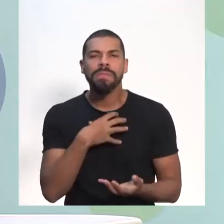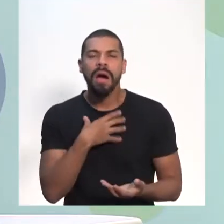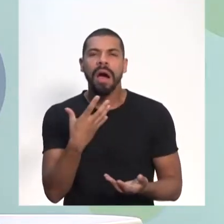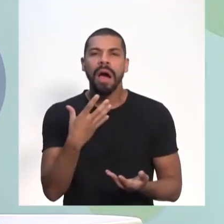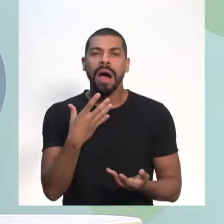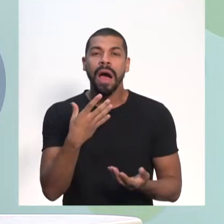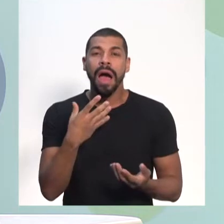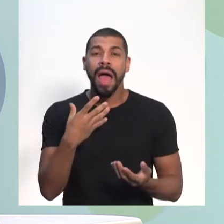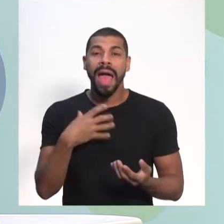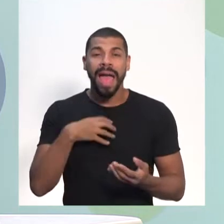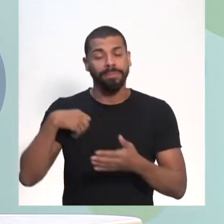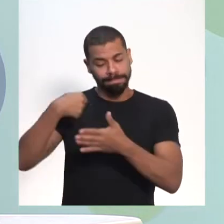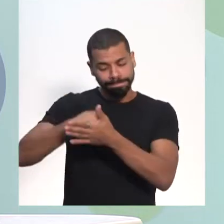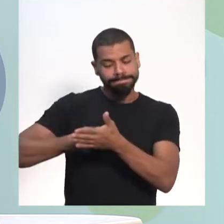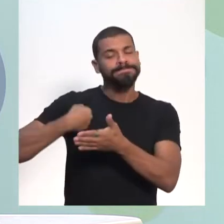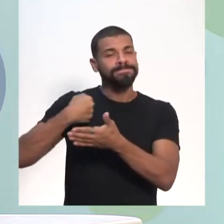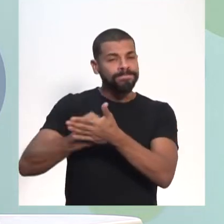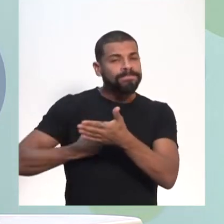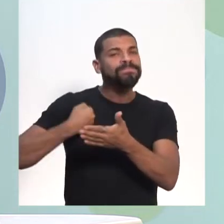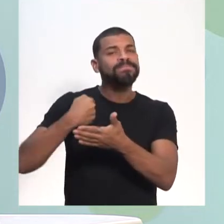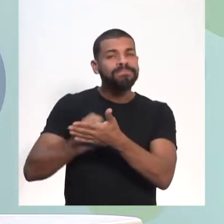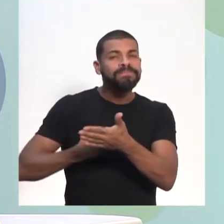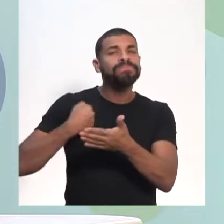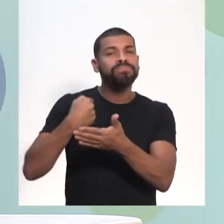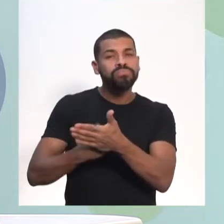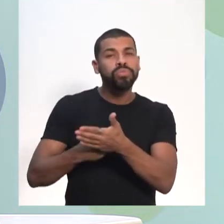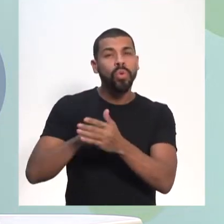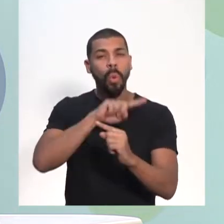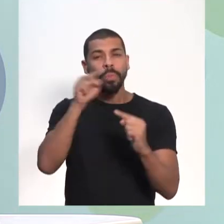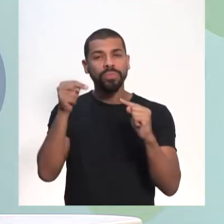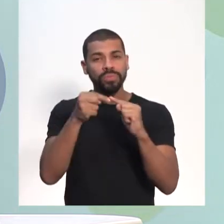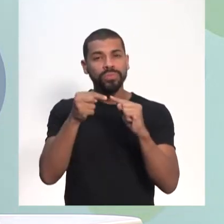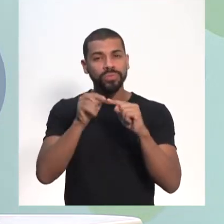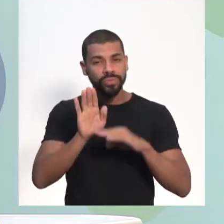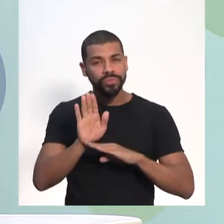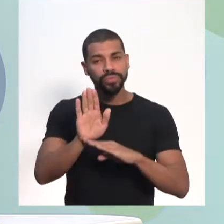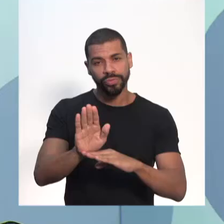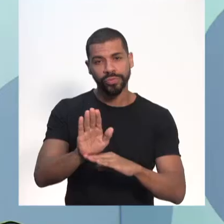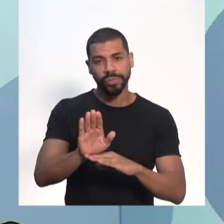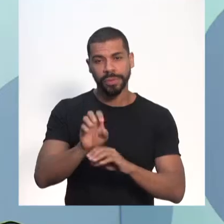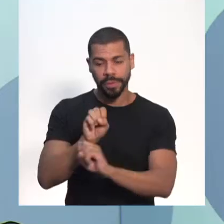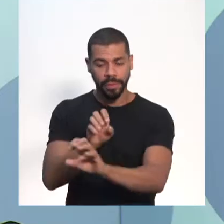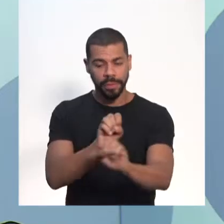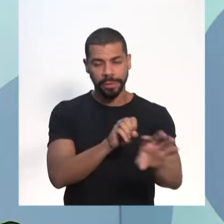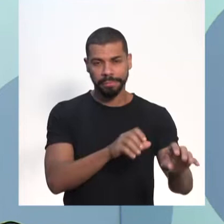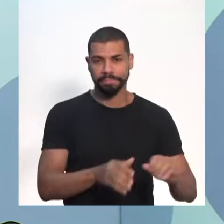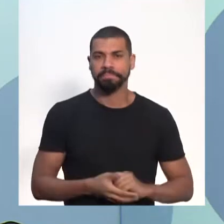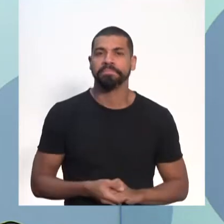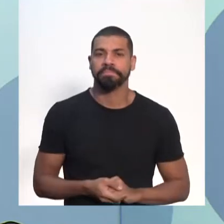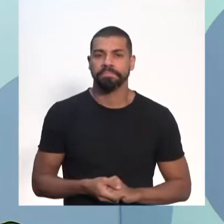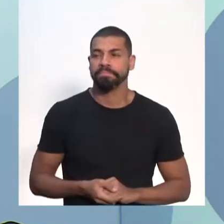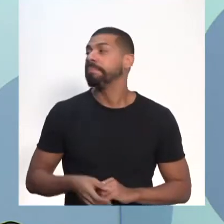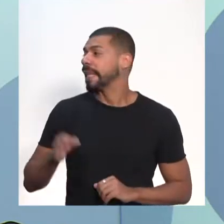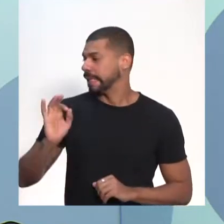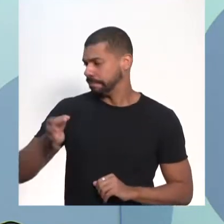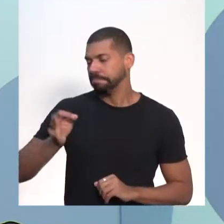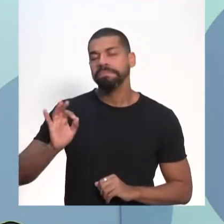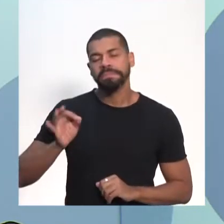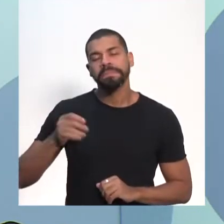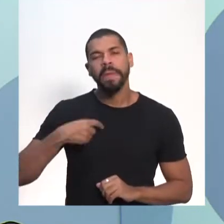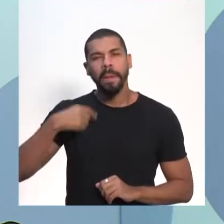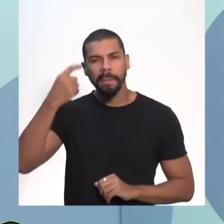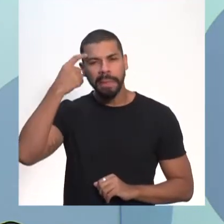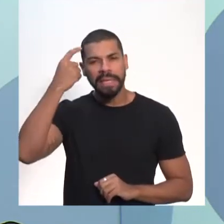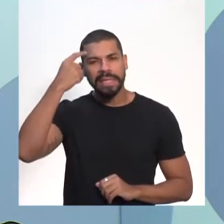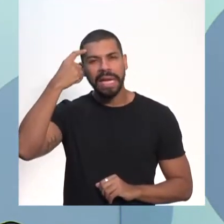uma luta nossa aí para qualificar cada vez mais esse ensino e aprendizagem. Perfeito. E aí, pensando nisso,